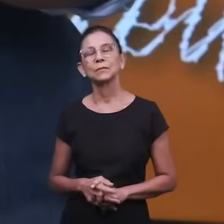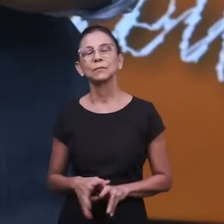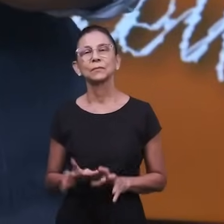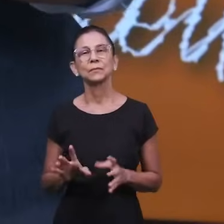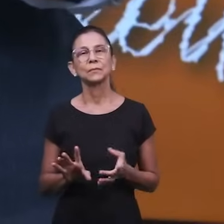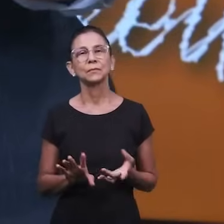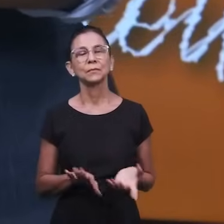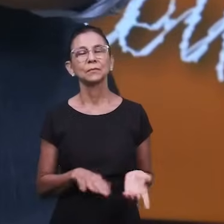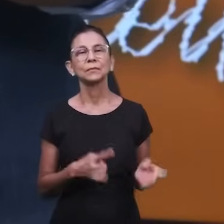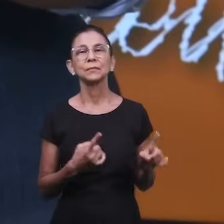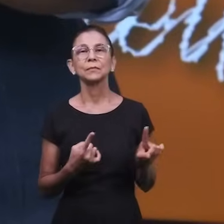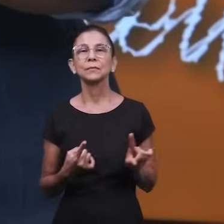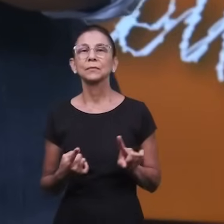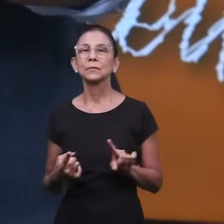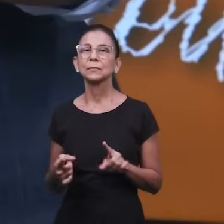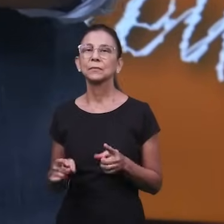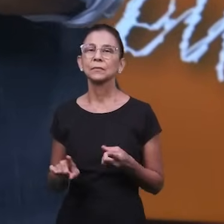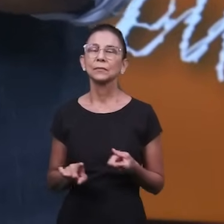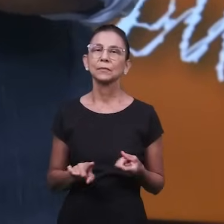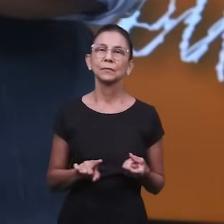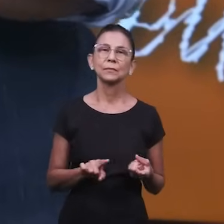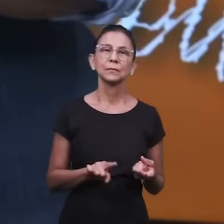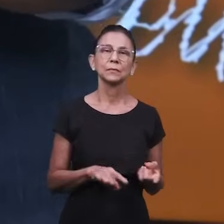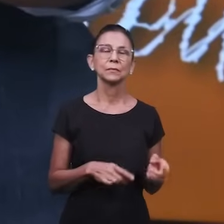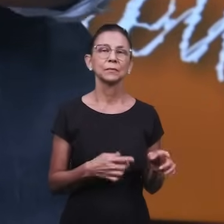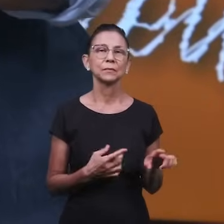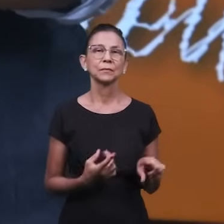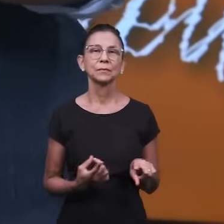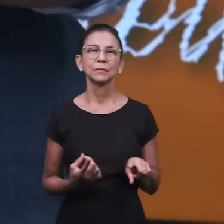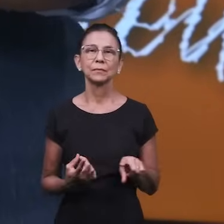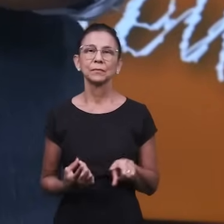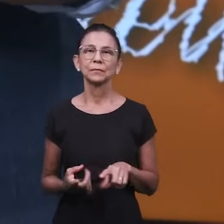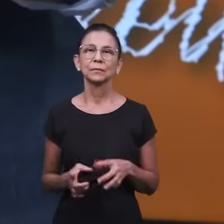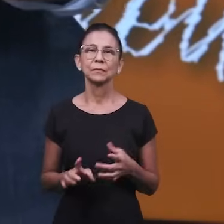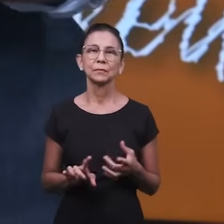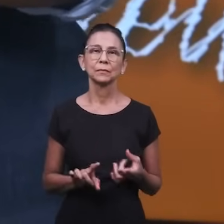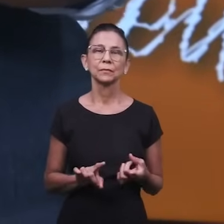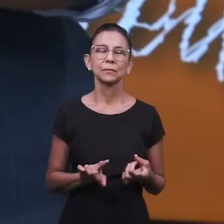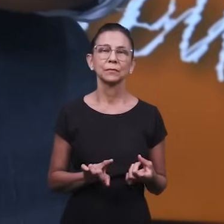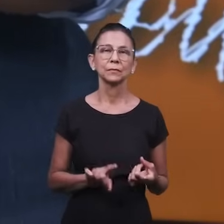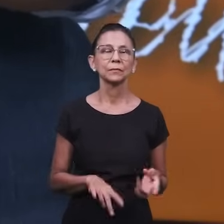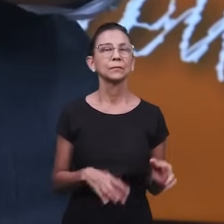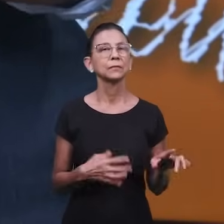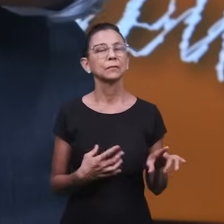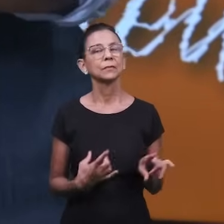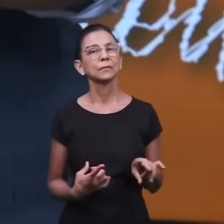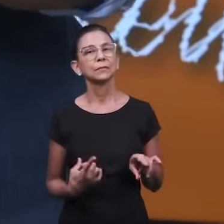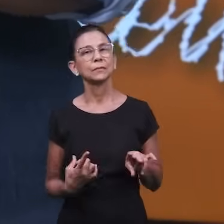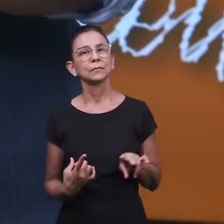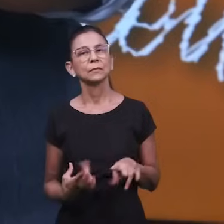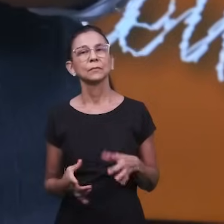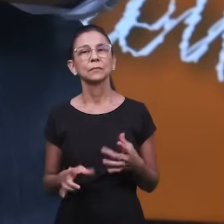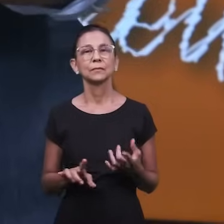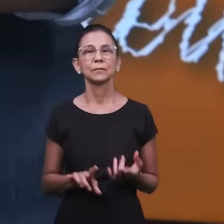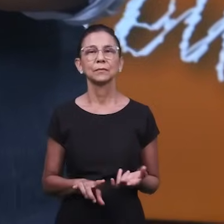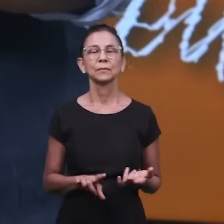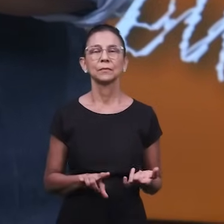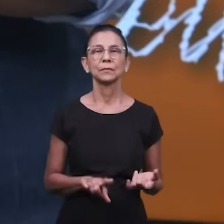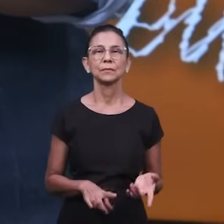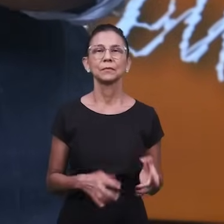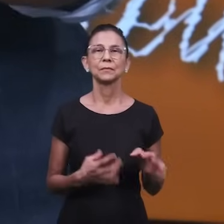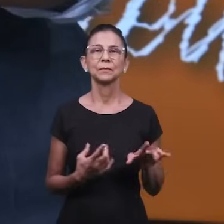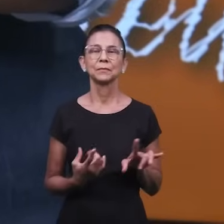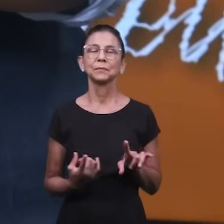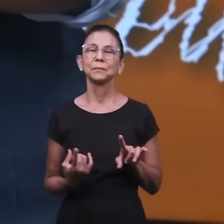Dó, si, lá, fá, dó, mi,